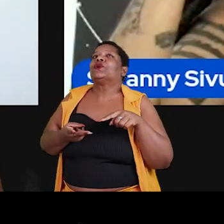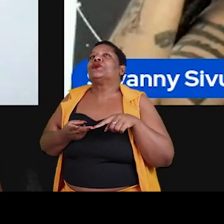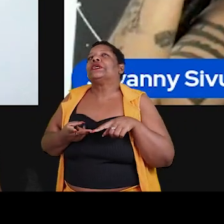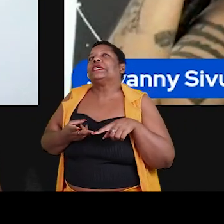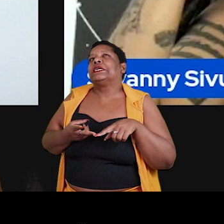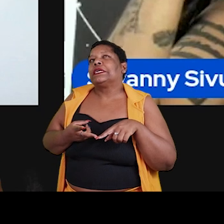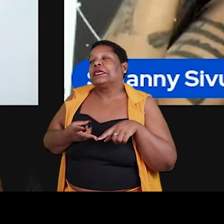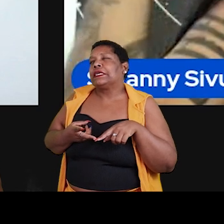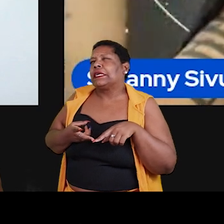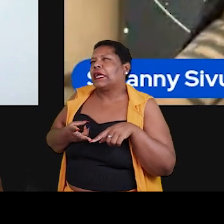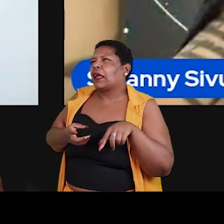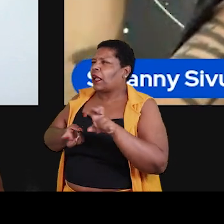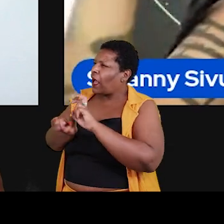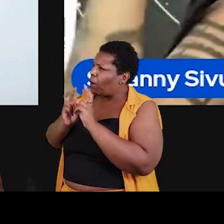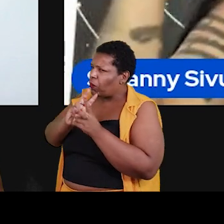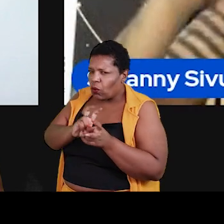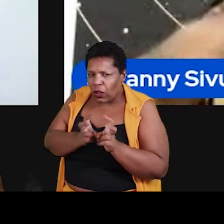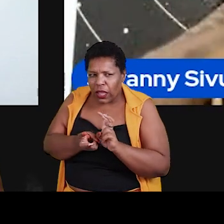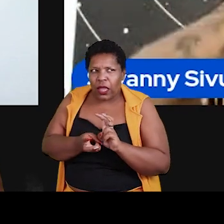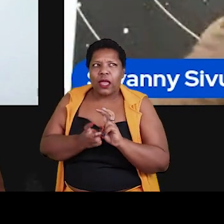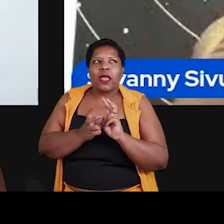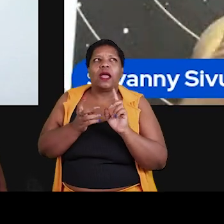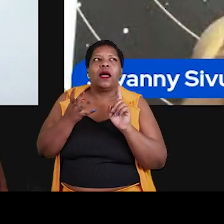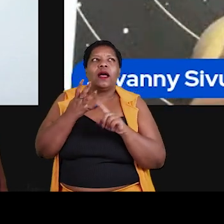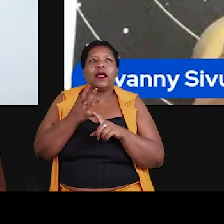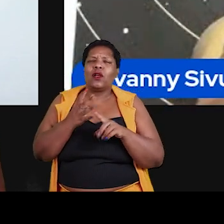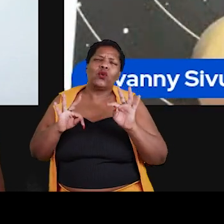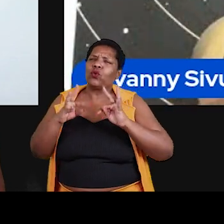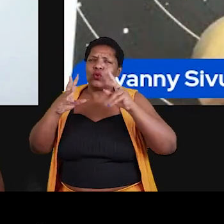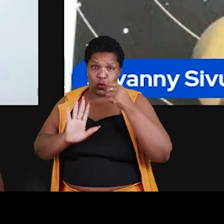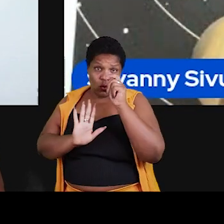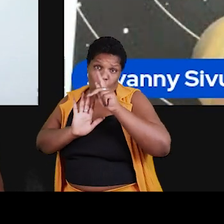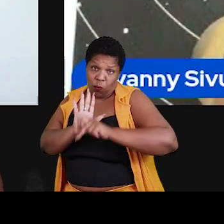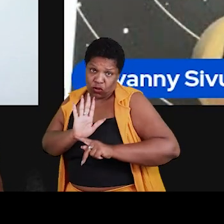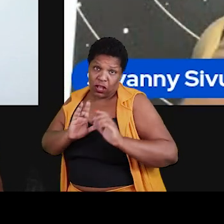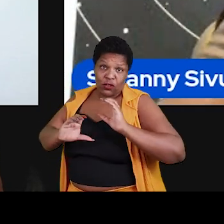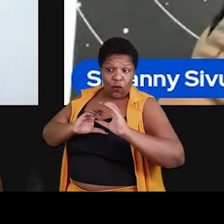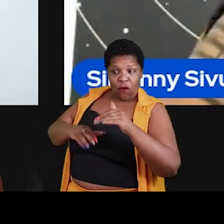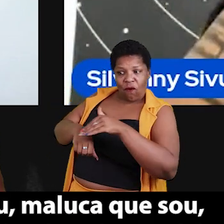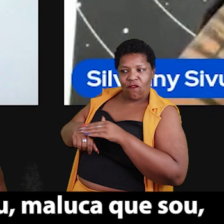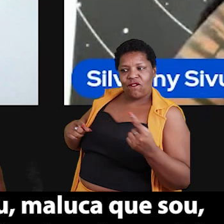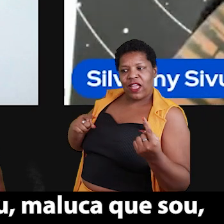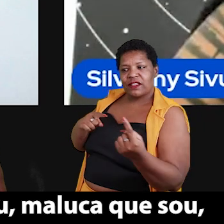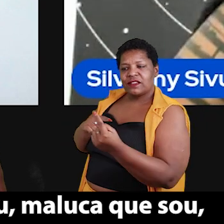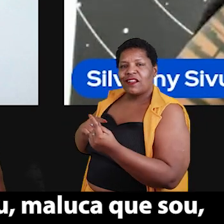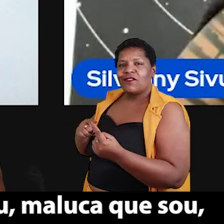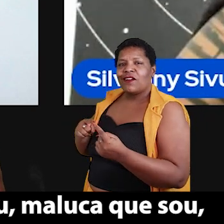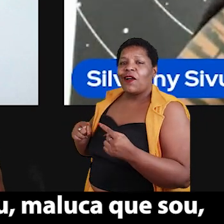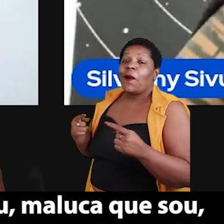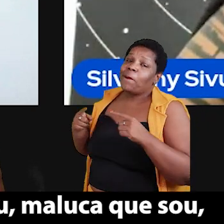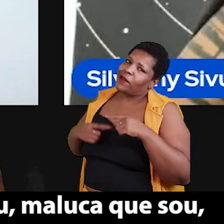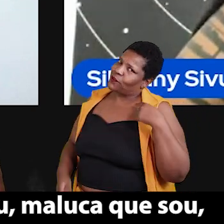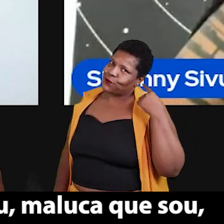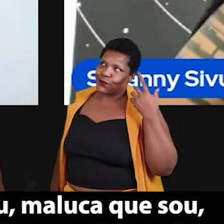eu acho que capoeira. Então, todos os projetos se conversavam, né? Só que eu, maluca que